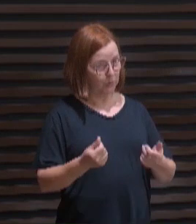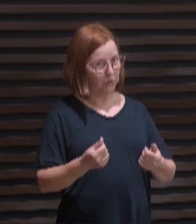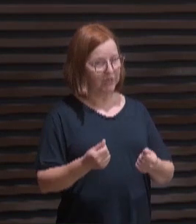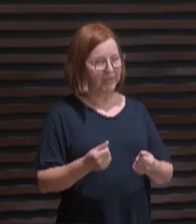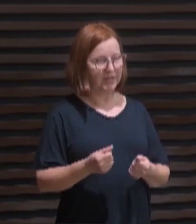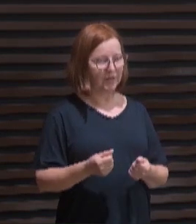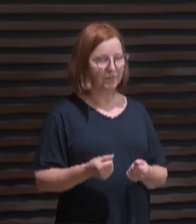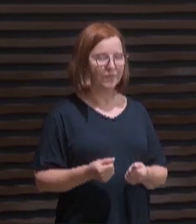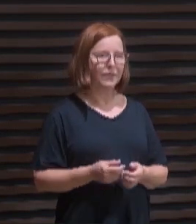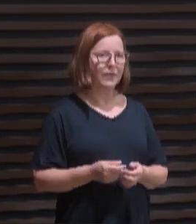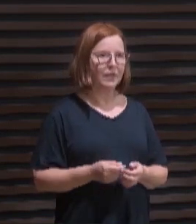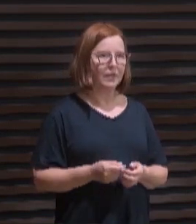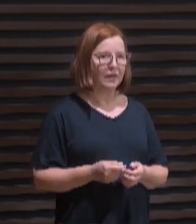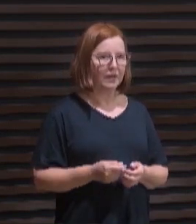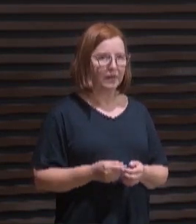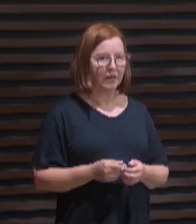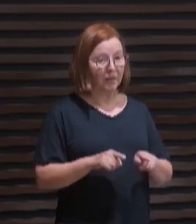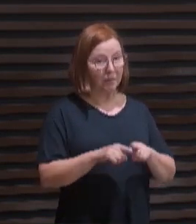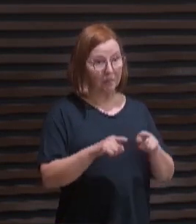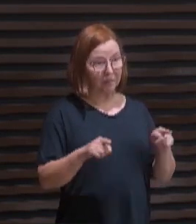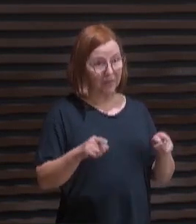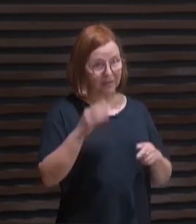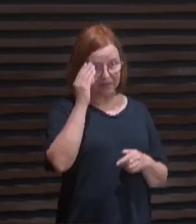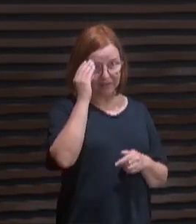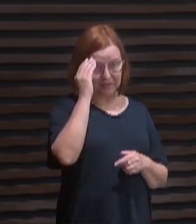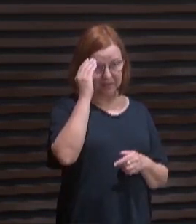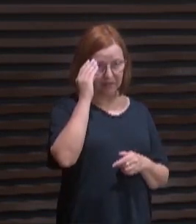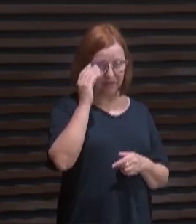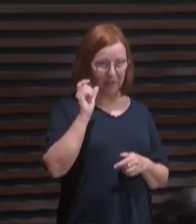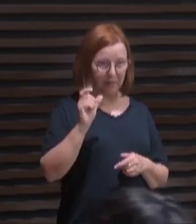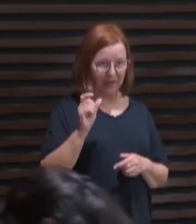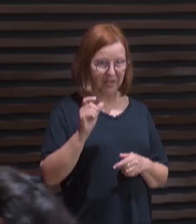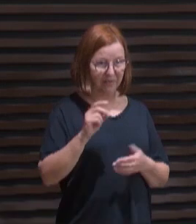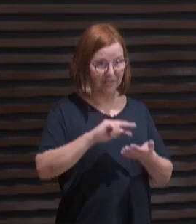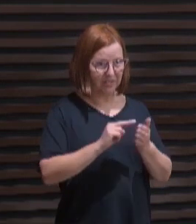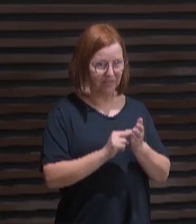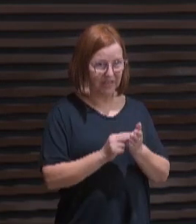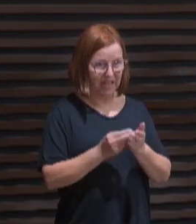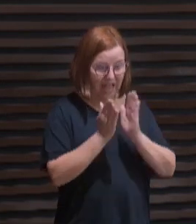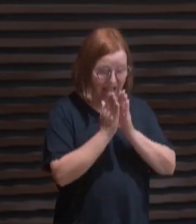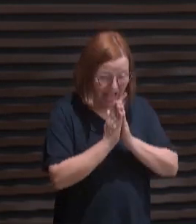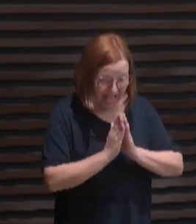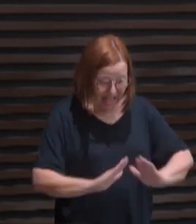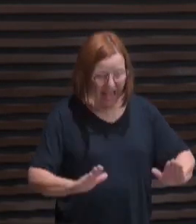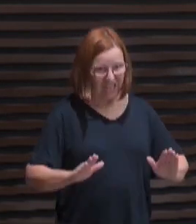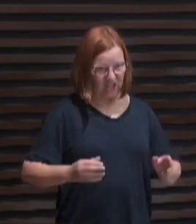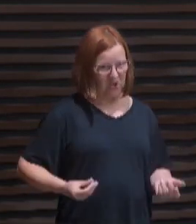aqui é uma palavra de você também adorar o dinheiro.